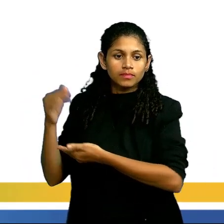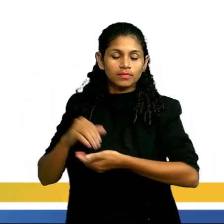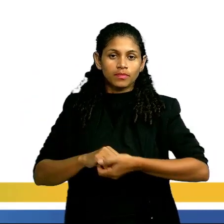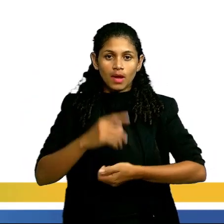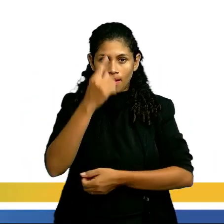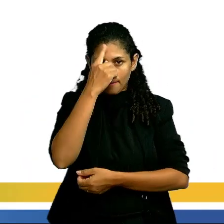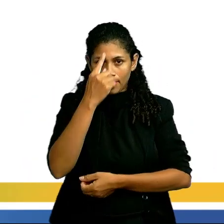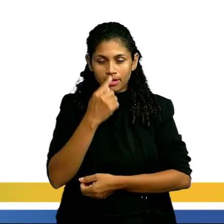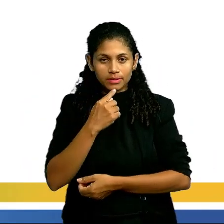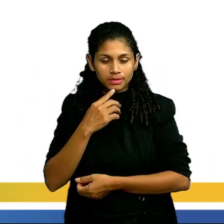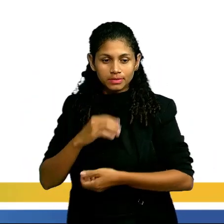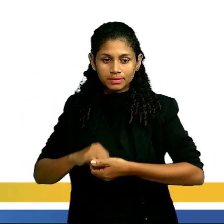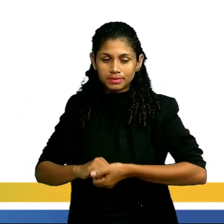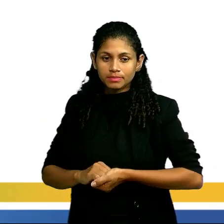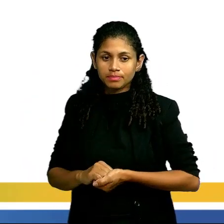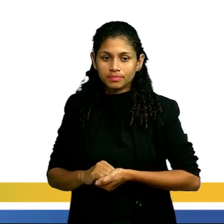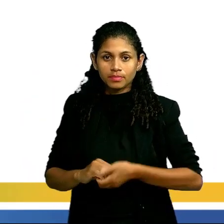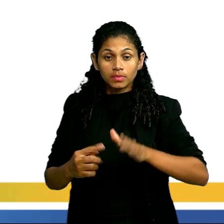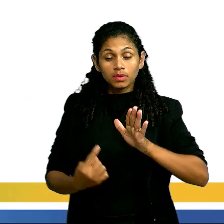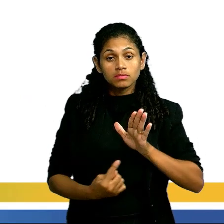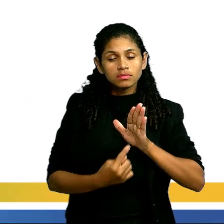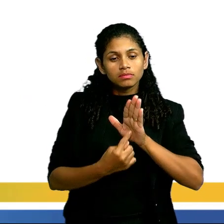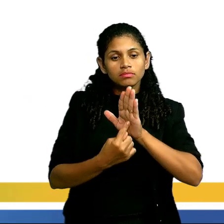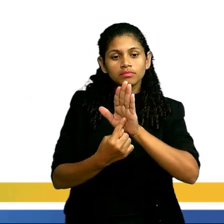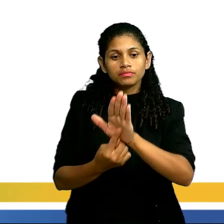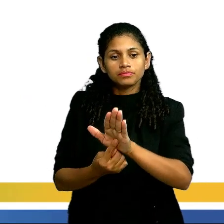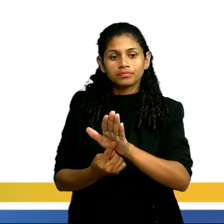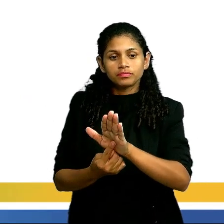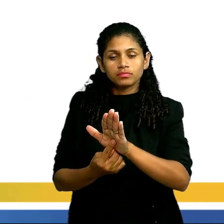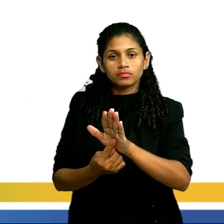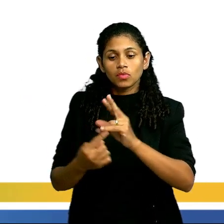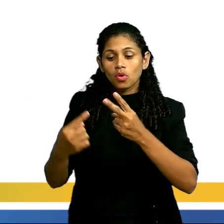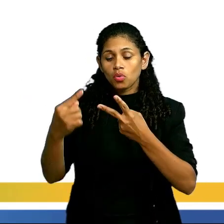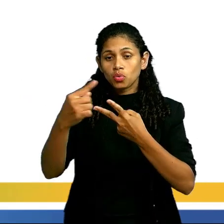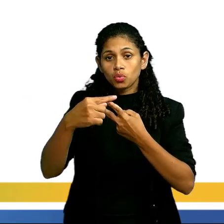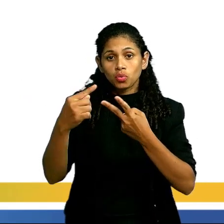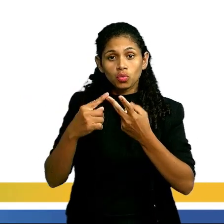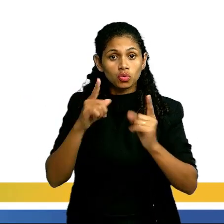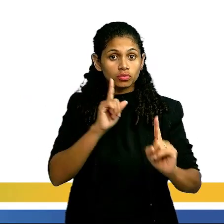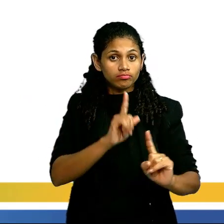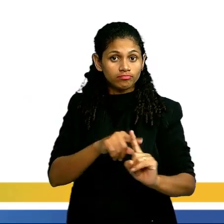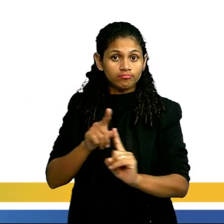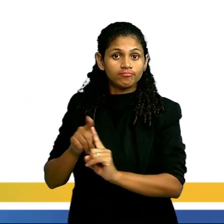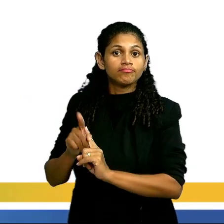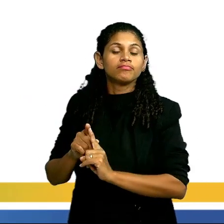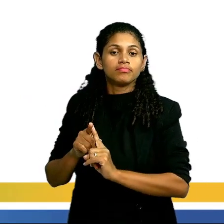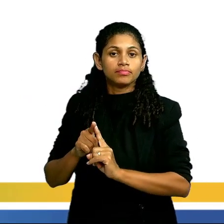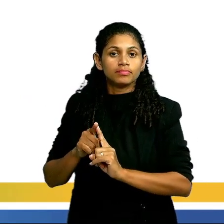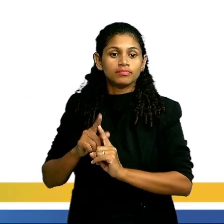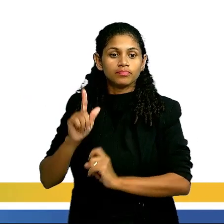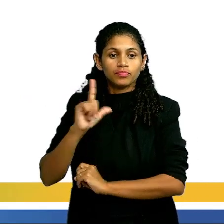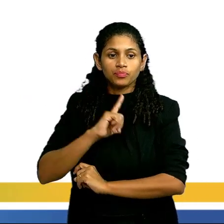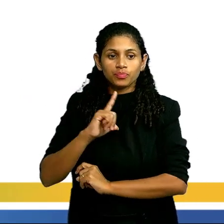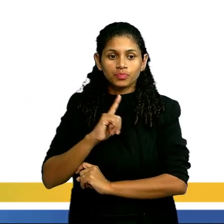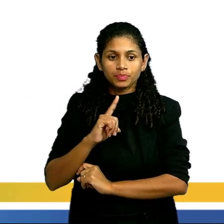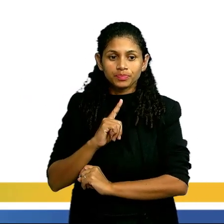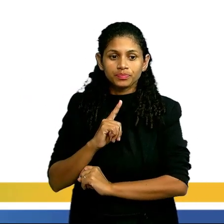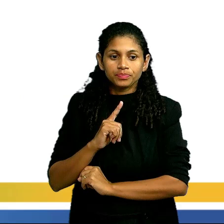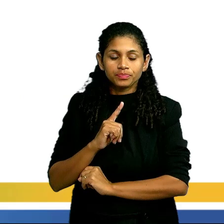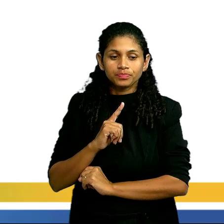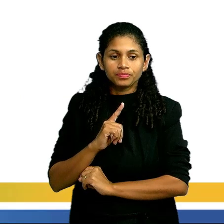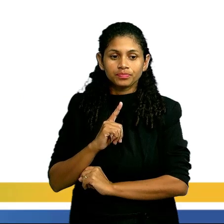figura, ela vai mostrar dois tipos. A figura tem aí,